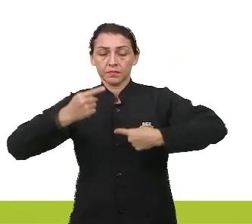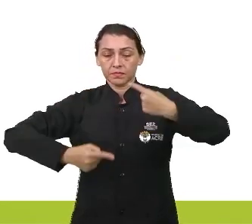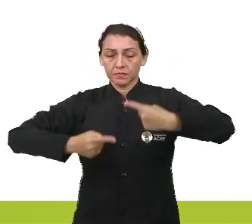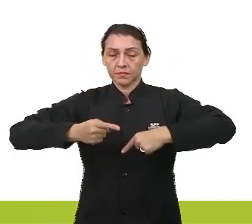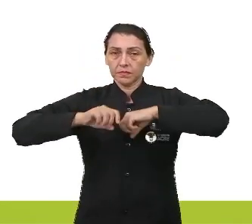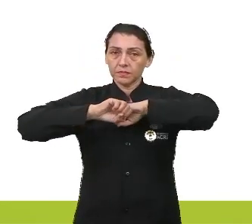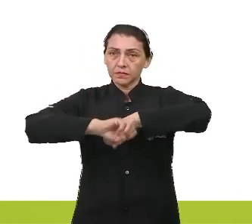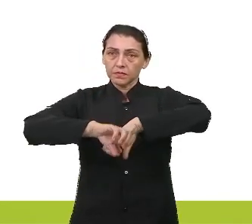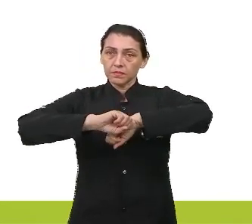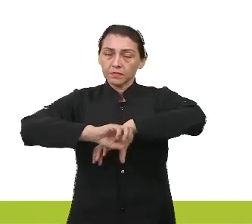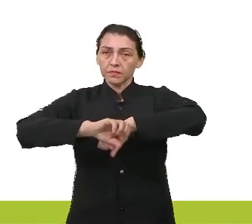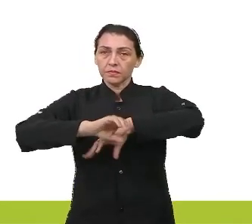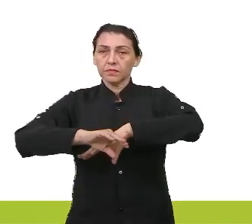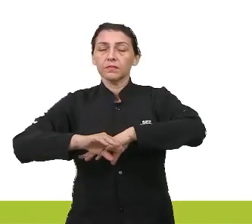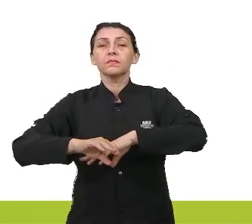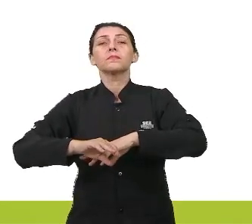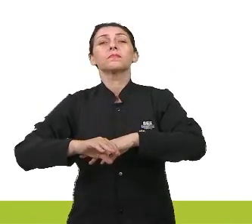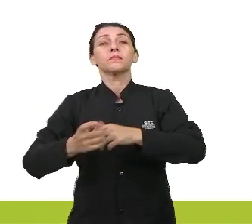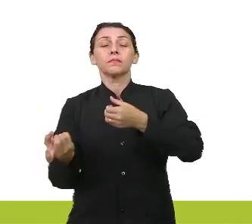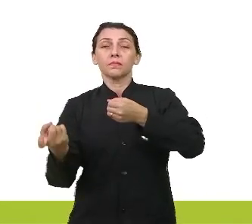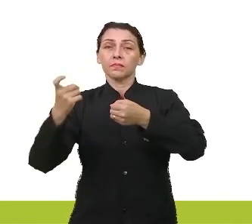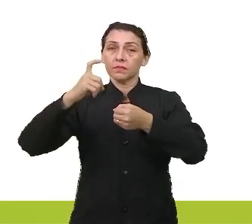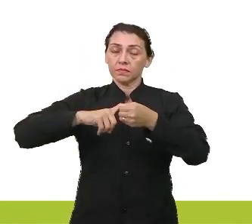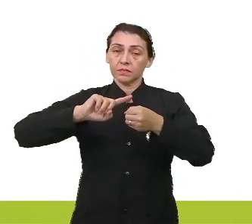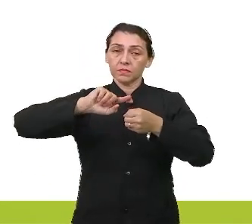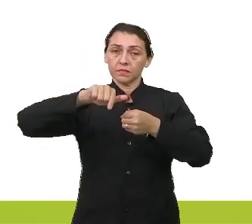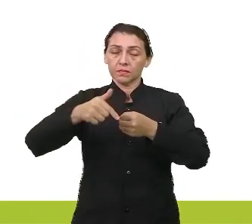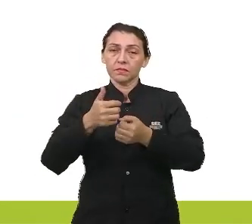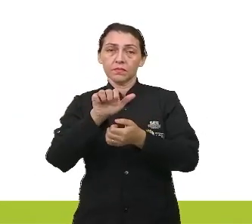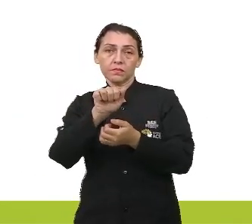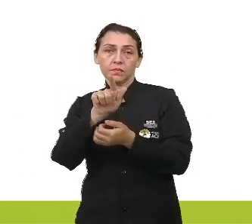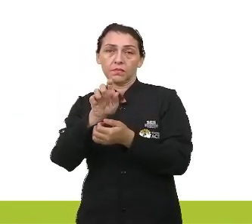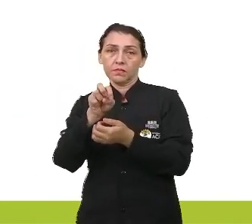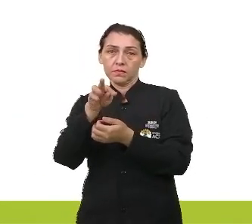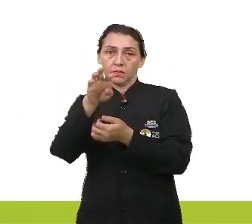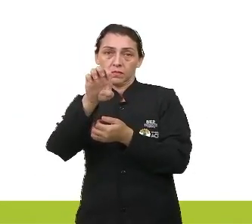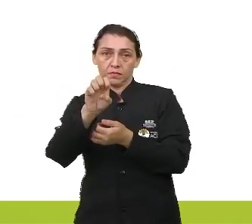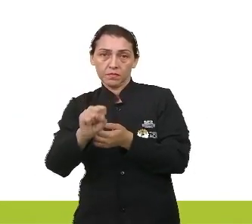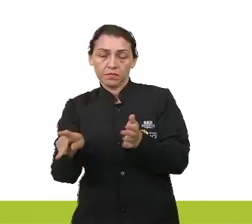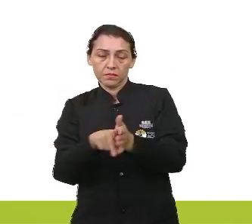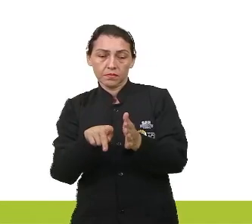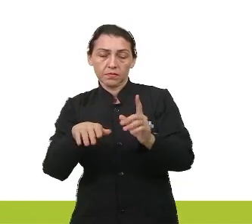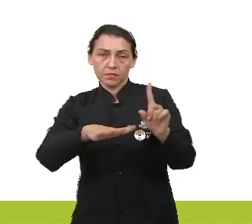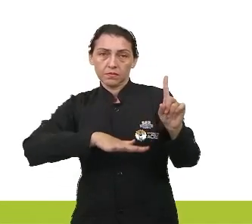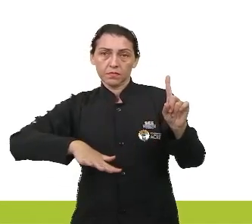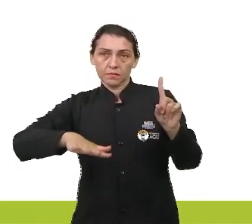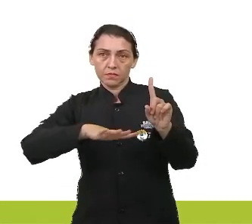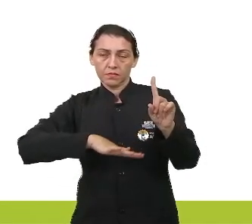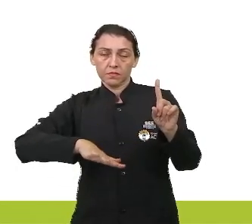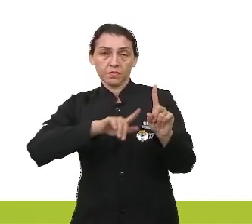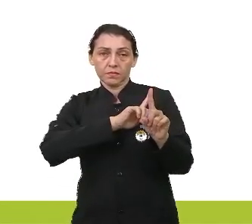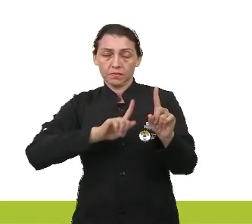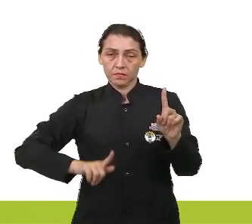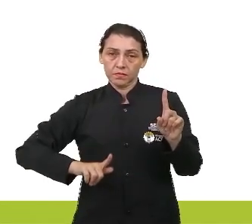políticas educacionais, parcerias com demais agentes sociais. Então, se você vai colocar o